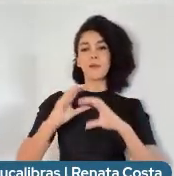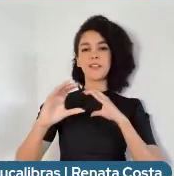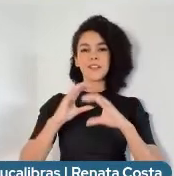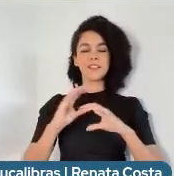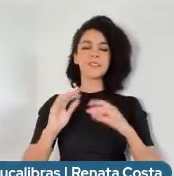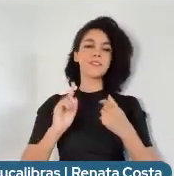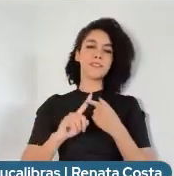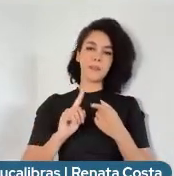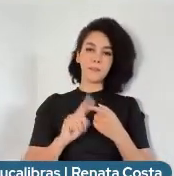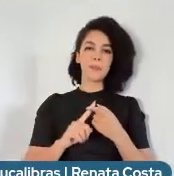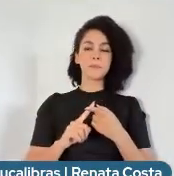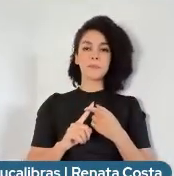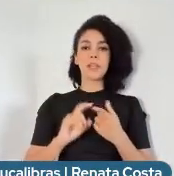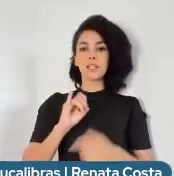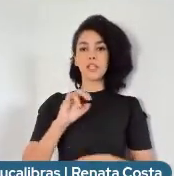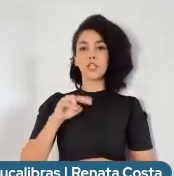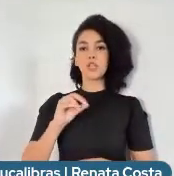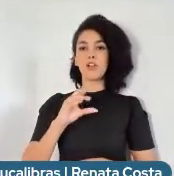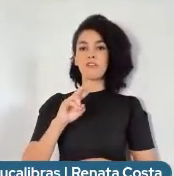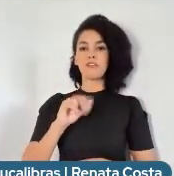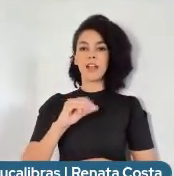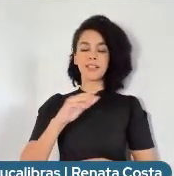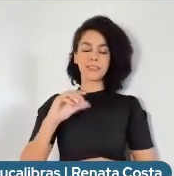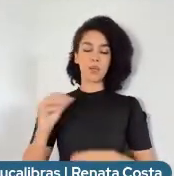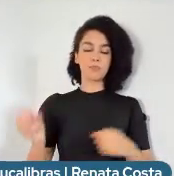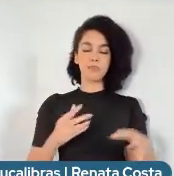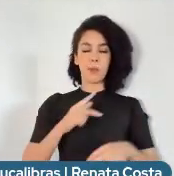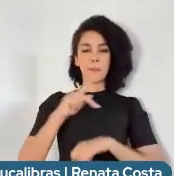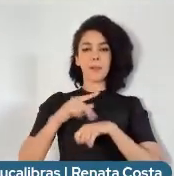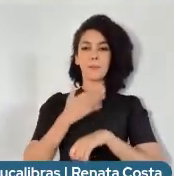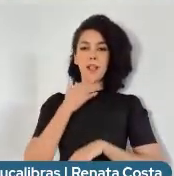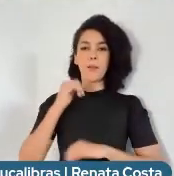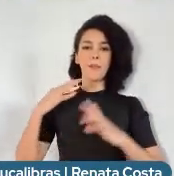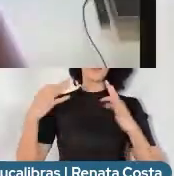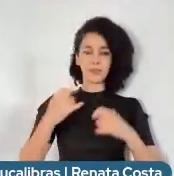da inovação e de um país melhor para todos. Muito obrigada.